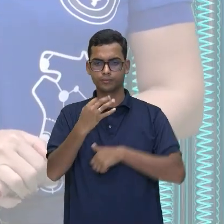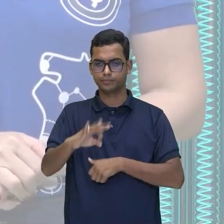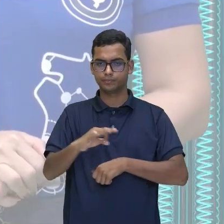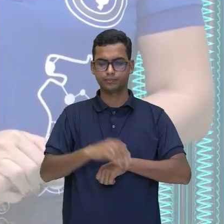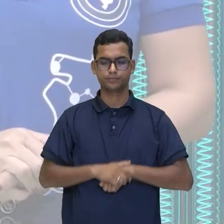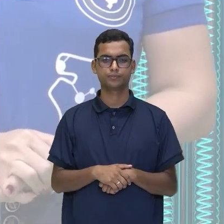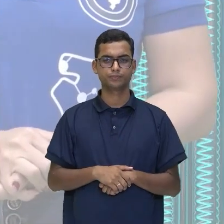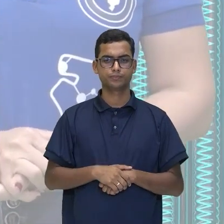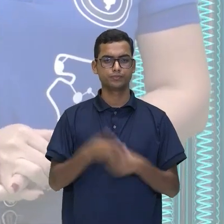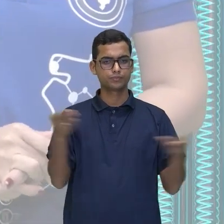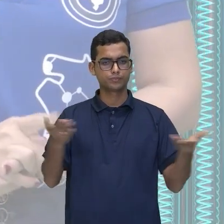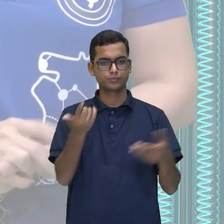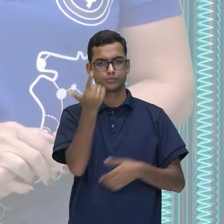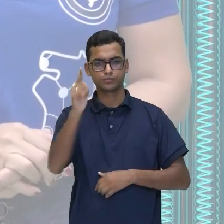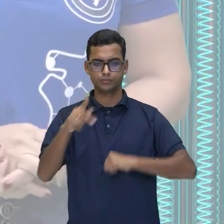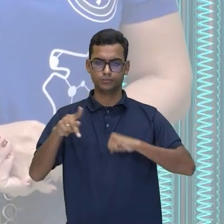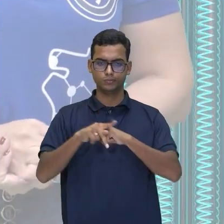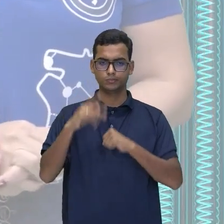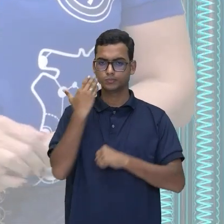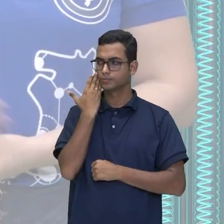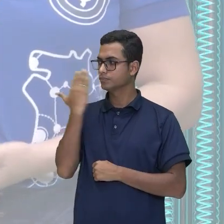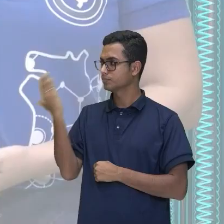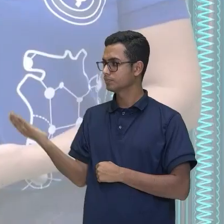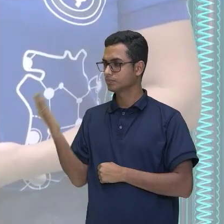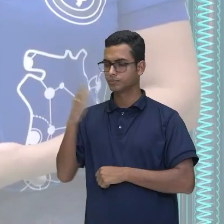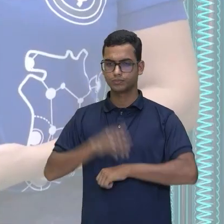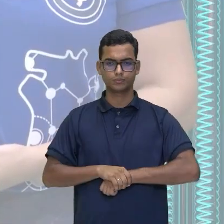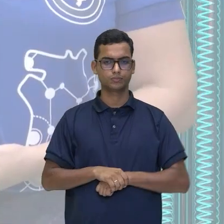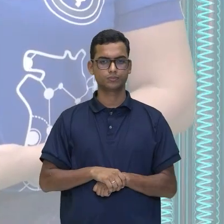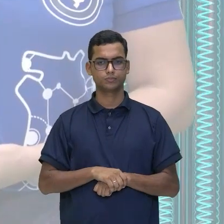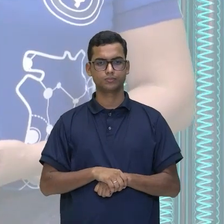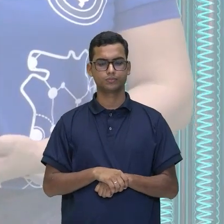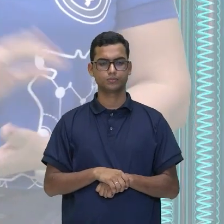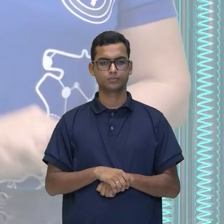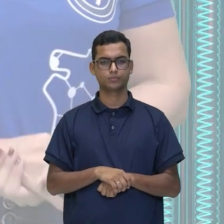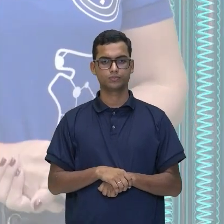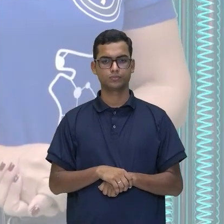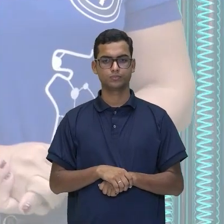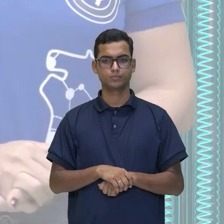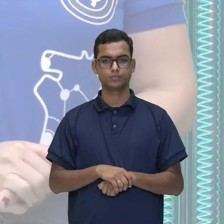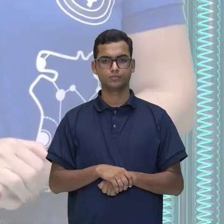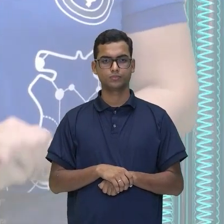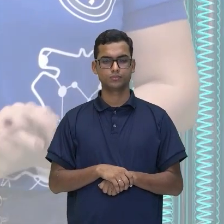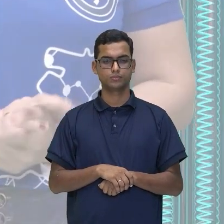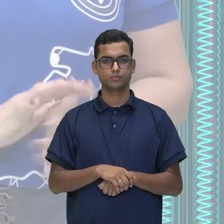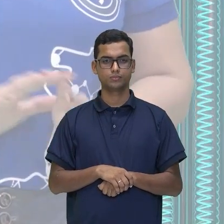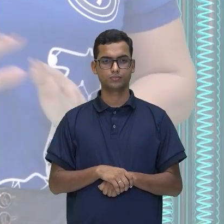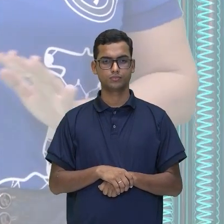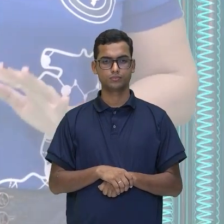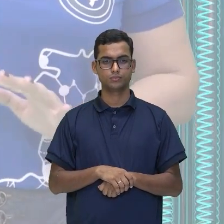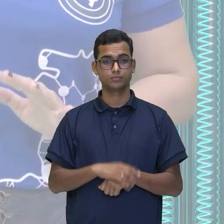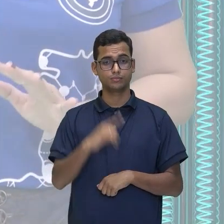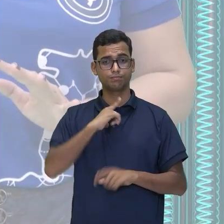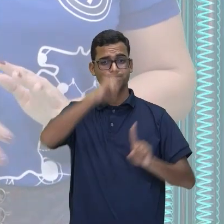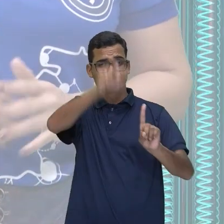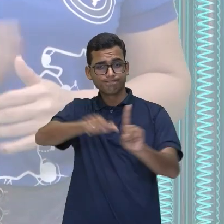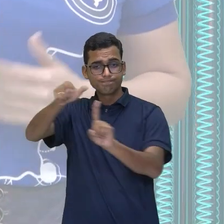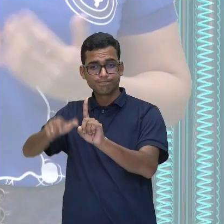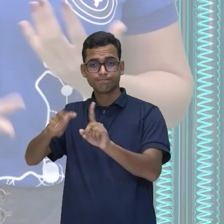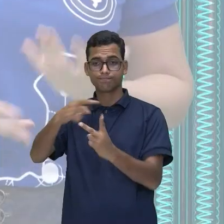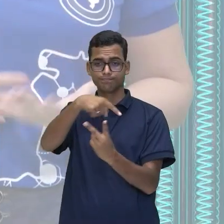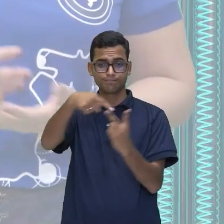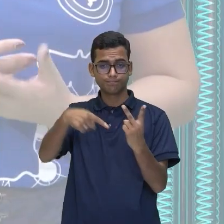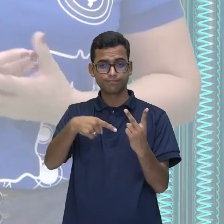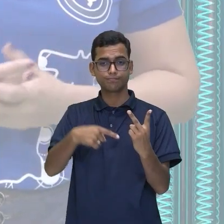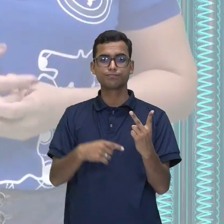No próximo pronome, vejam, eu já tenho aqui dois personagens, já está indicando que é